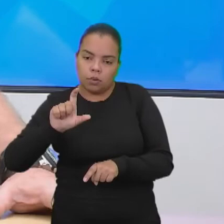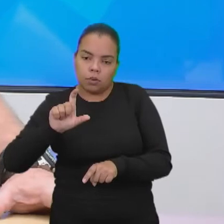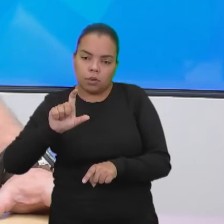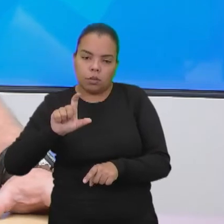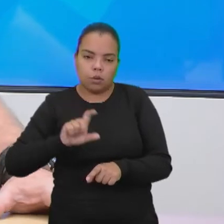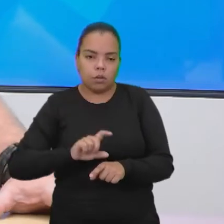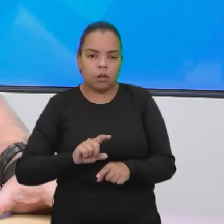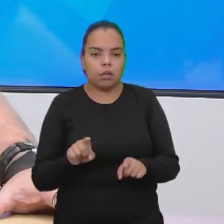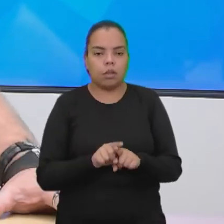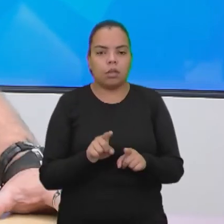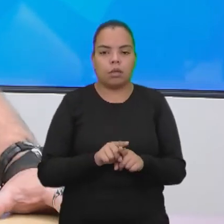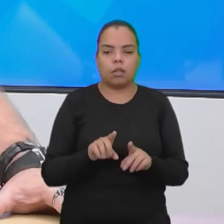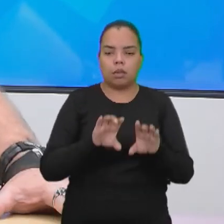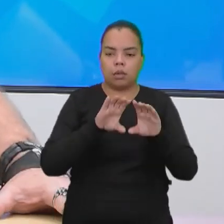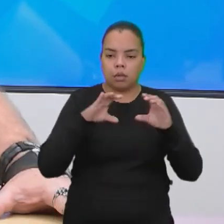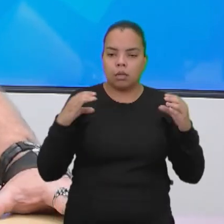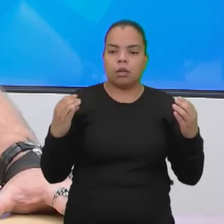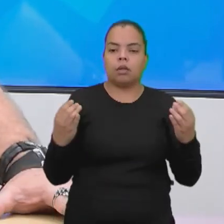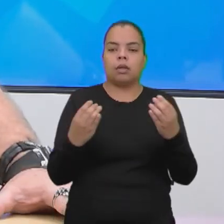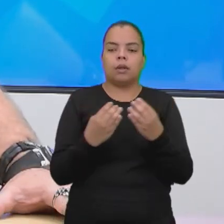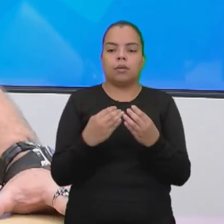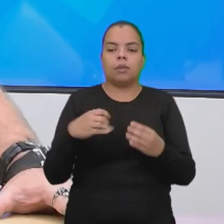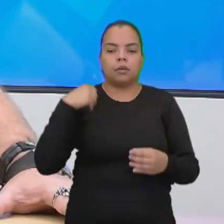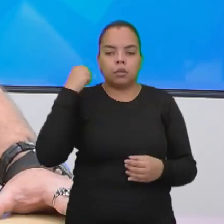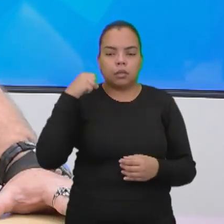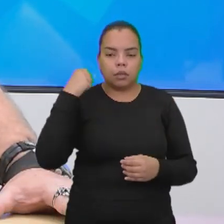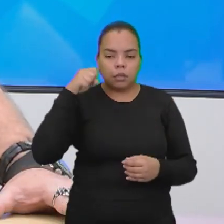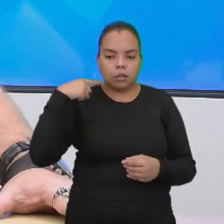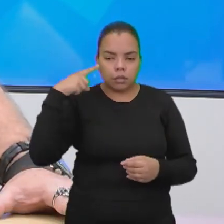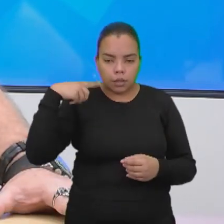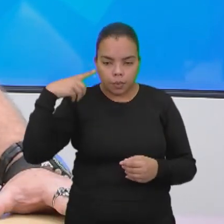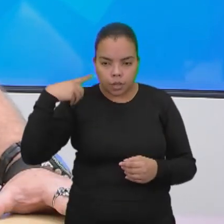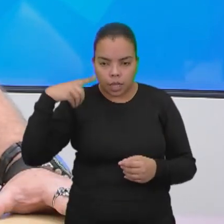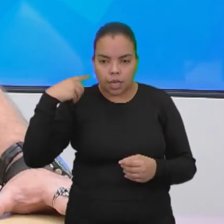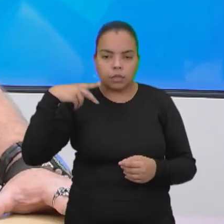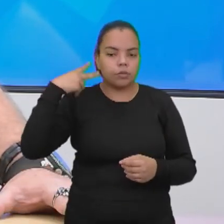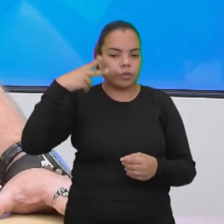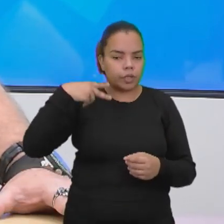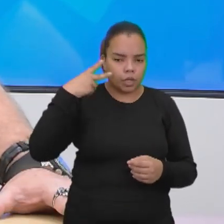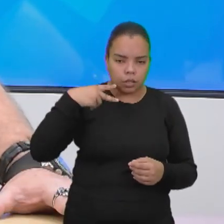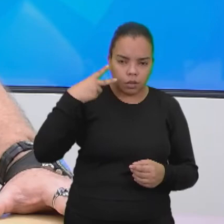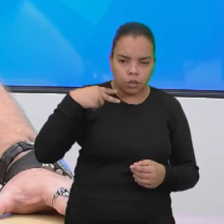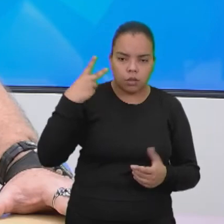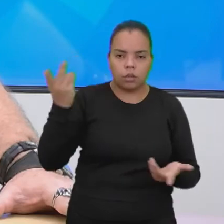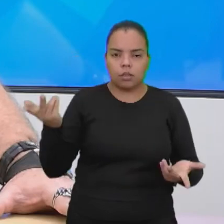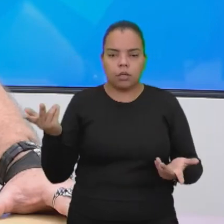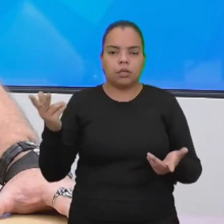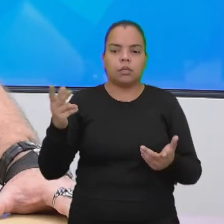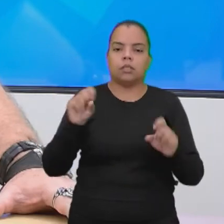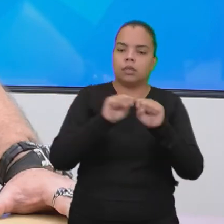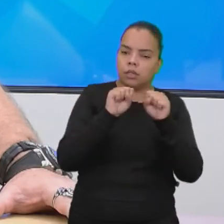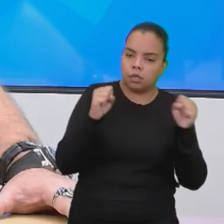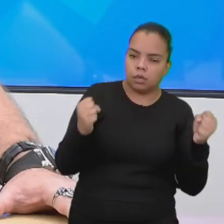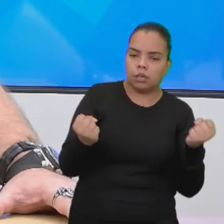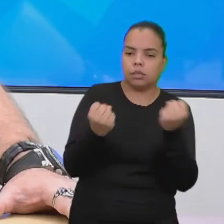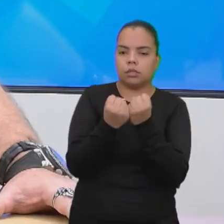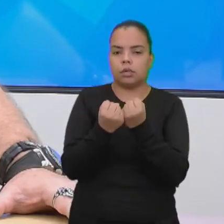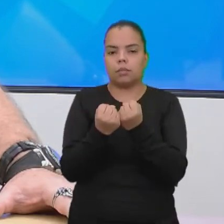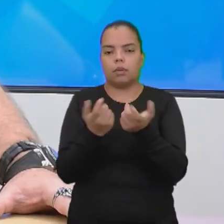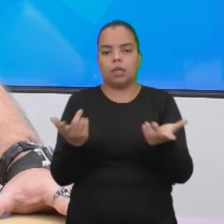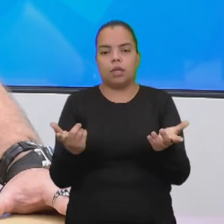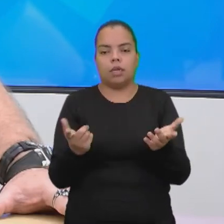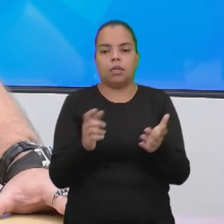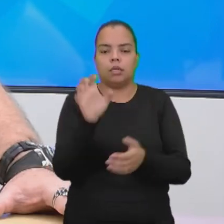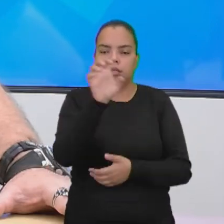dos Deputados como na Câmara dos Senados, né, vereadores, Assembleia Legislativas Estaduais, né, são